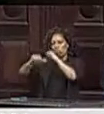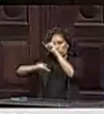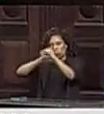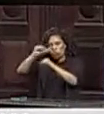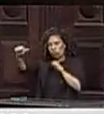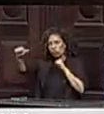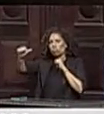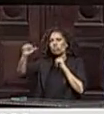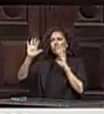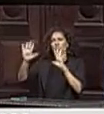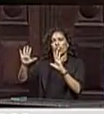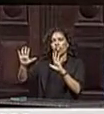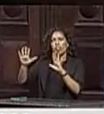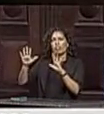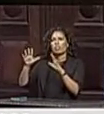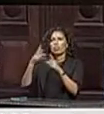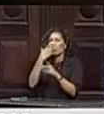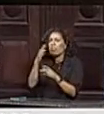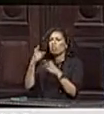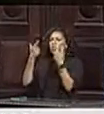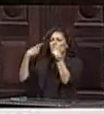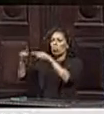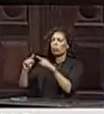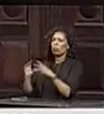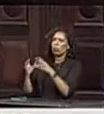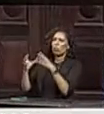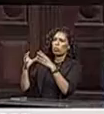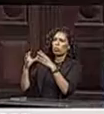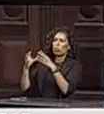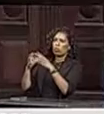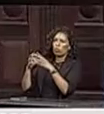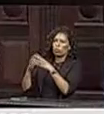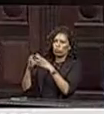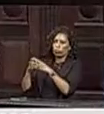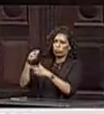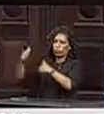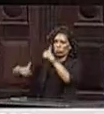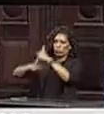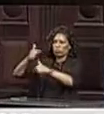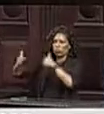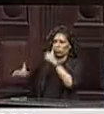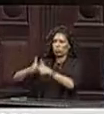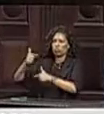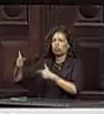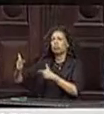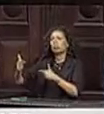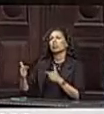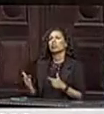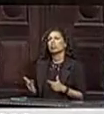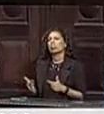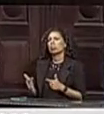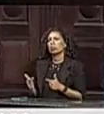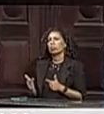um reajuste do salário mínimo num percentual inferior a 2%.